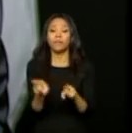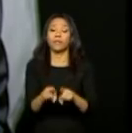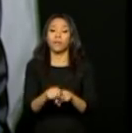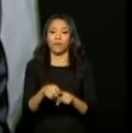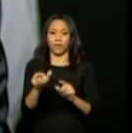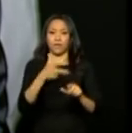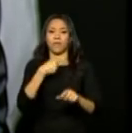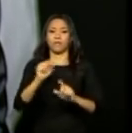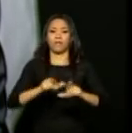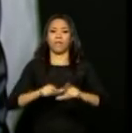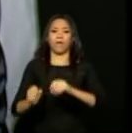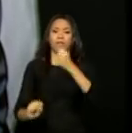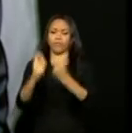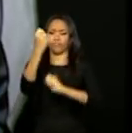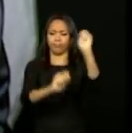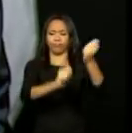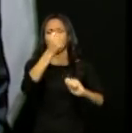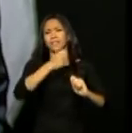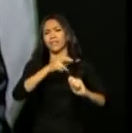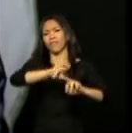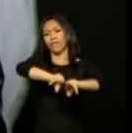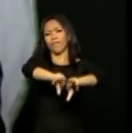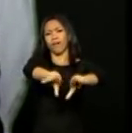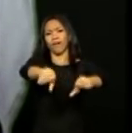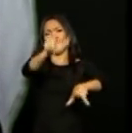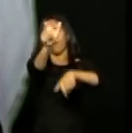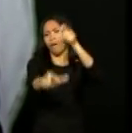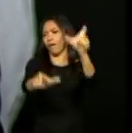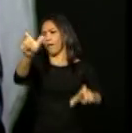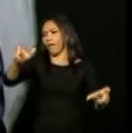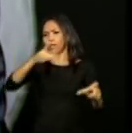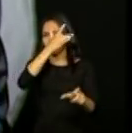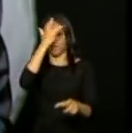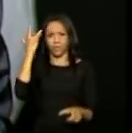dos grandes artistas e das pequenas trupes de circo.